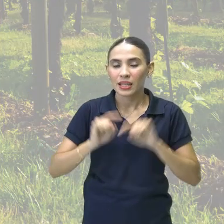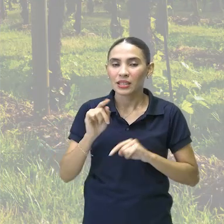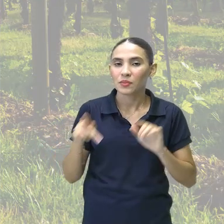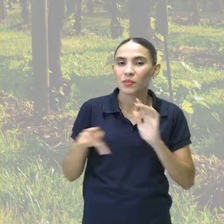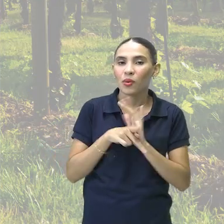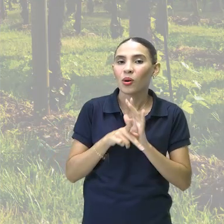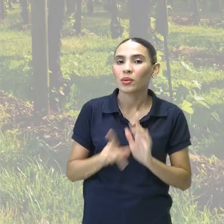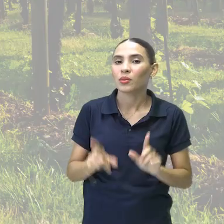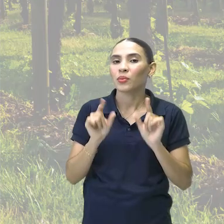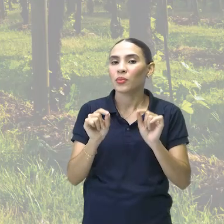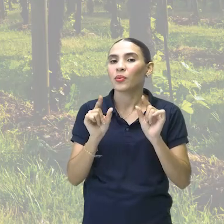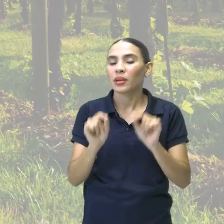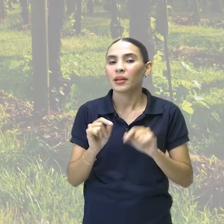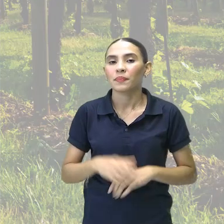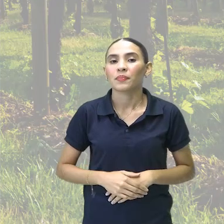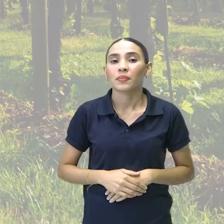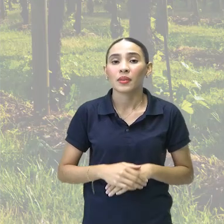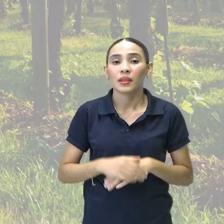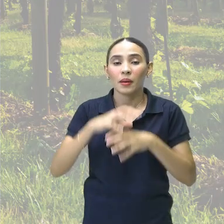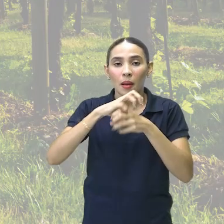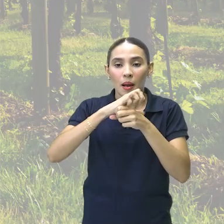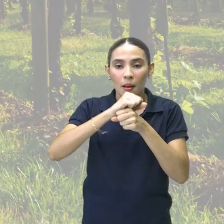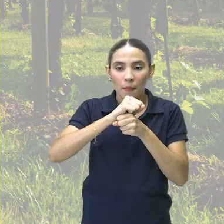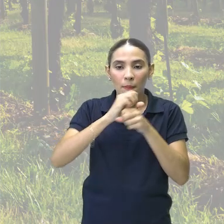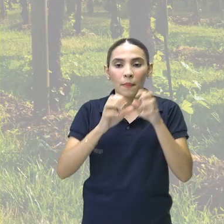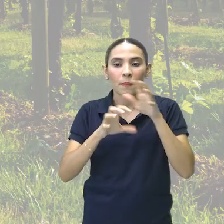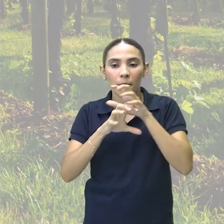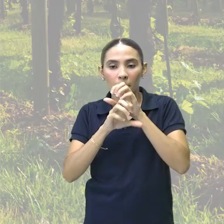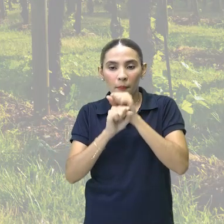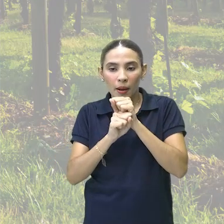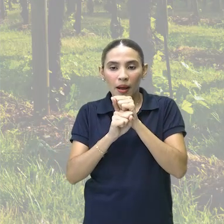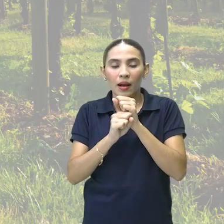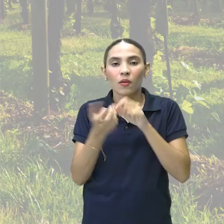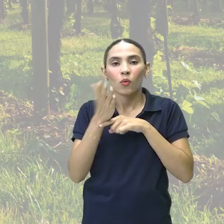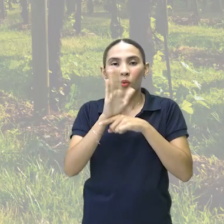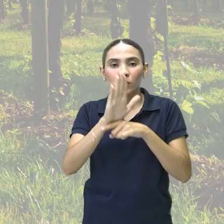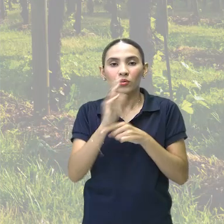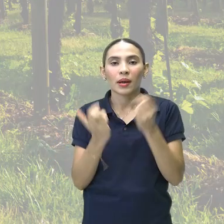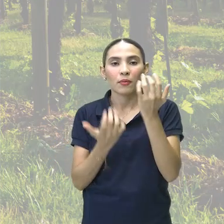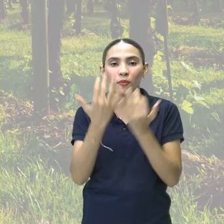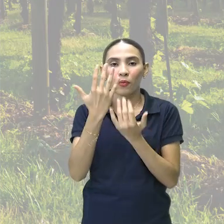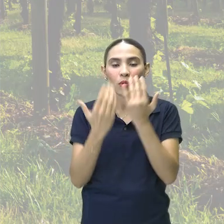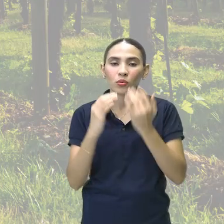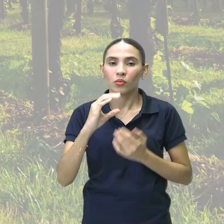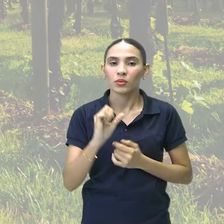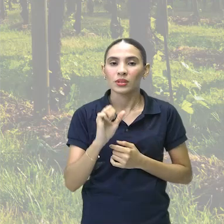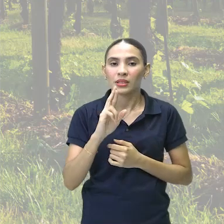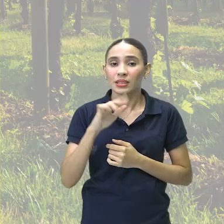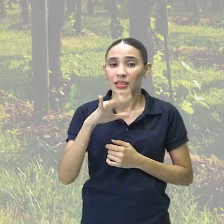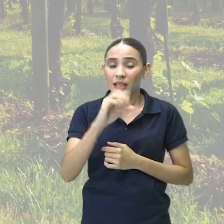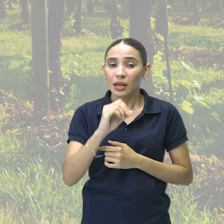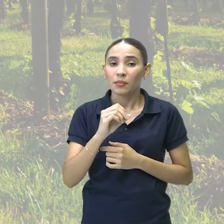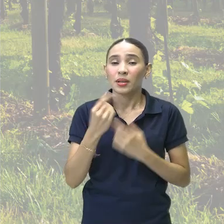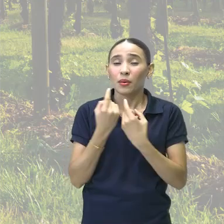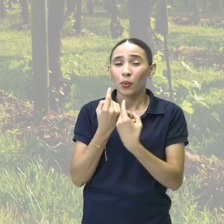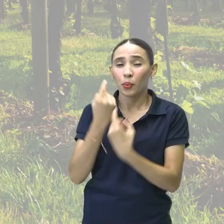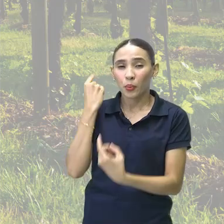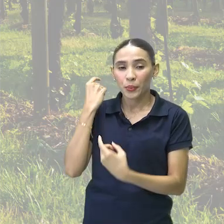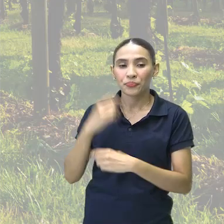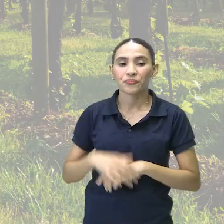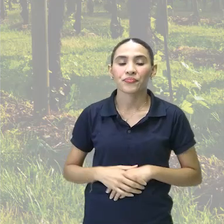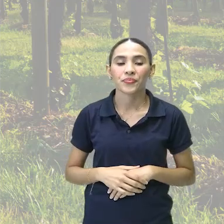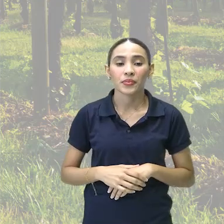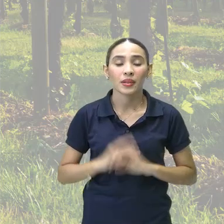oriundas aí do barro, com a ajuda do forno de cerâmica. E isso na época da